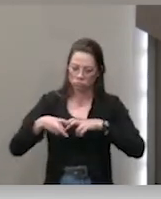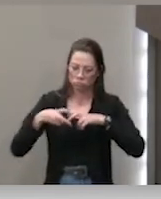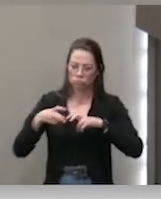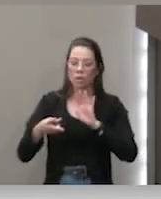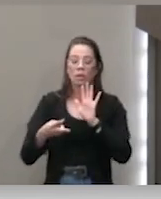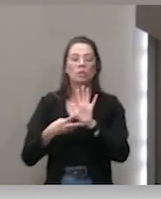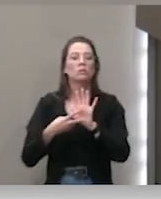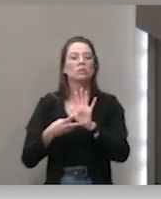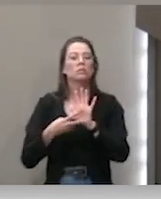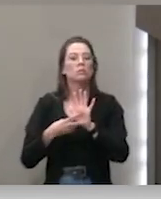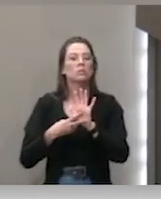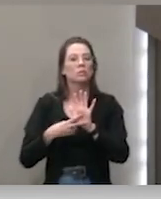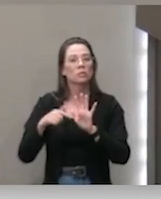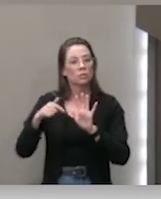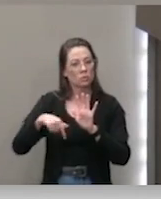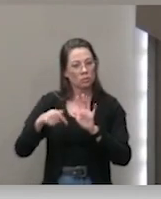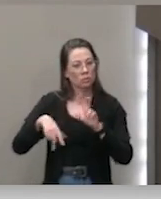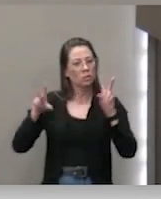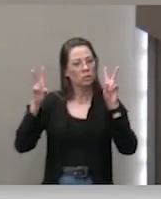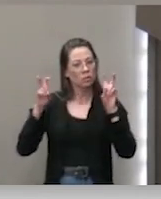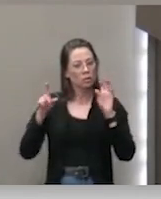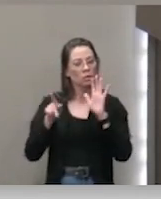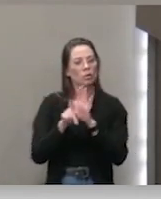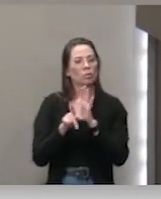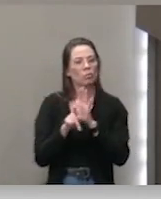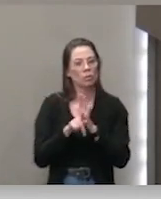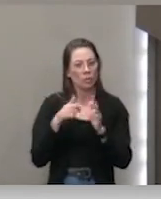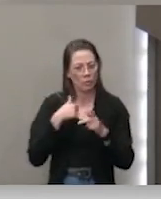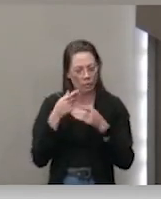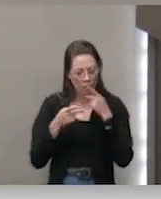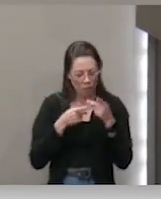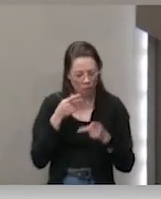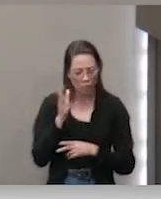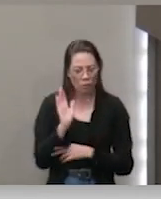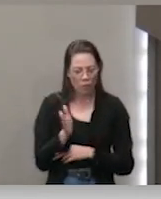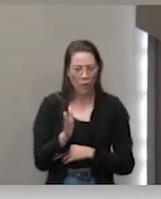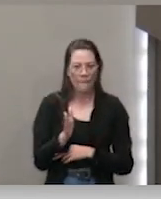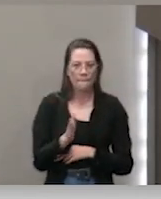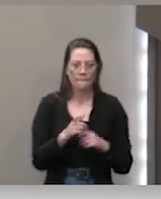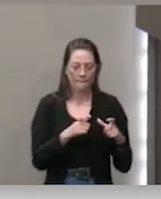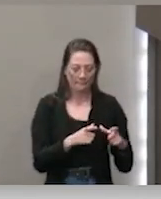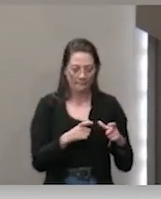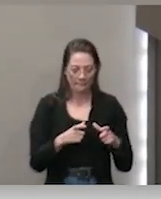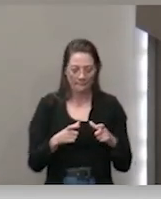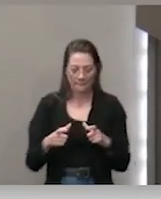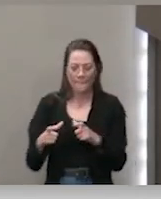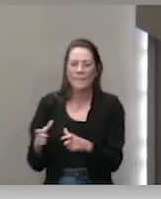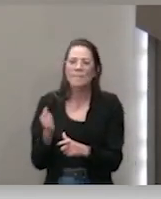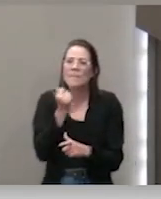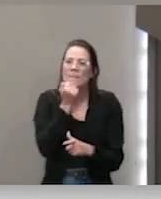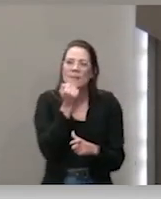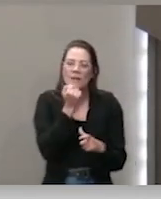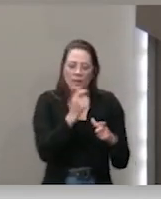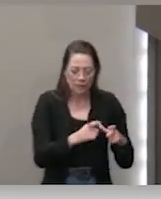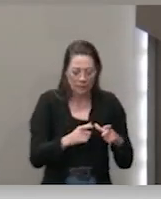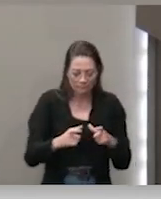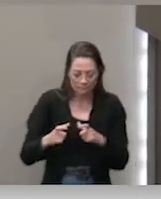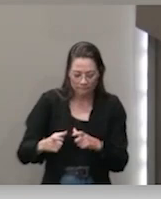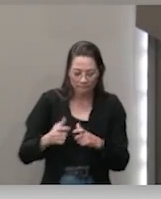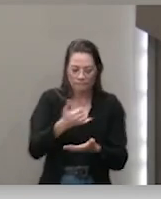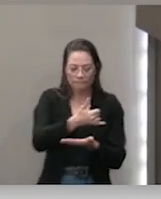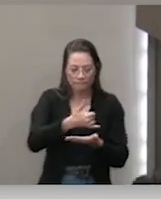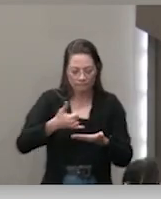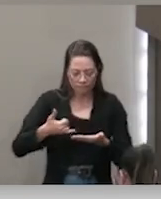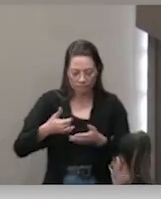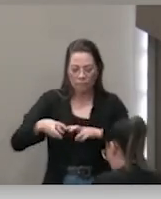chamando a atenção para a questão do asfalto no meio rural. Eu dizia, paralelepípedo na área urbana e asfalto na área rural,